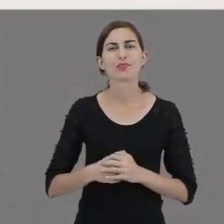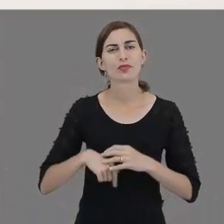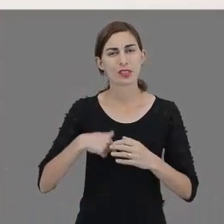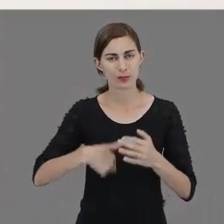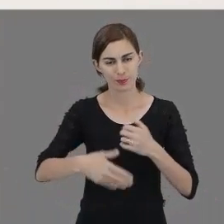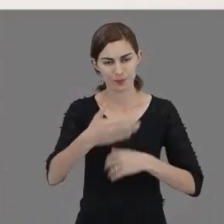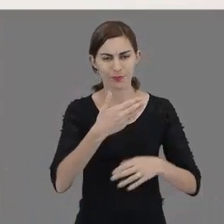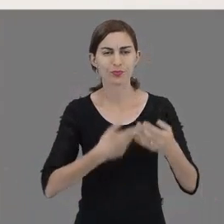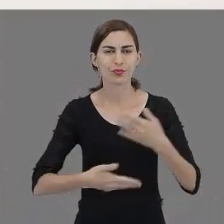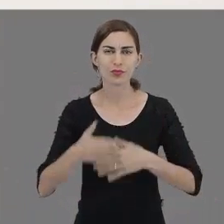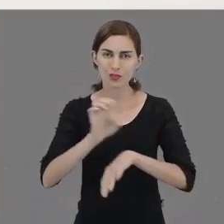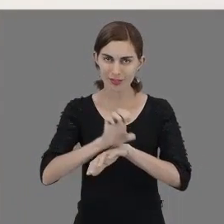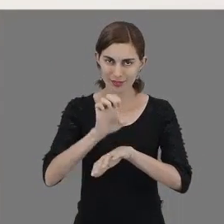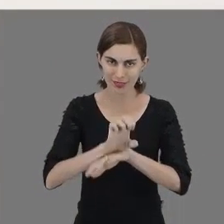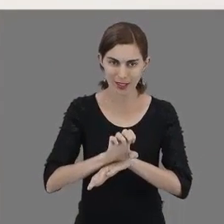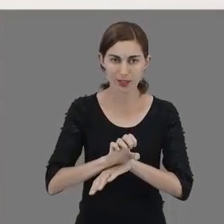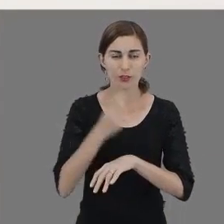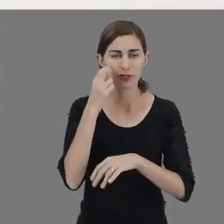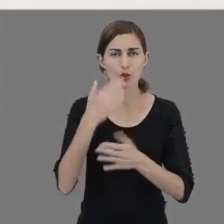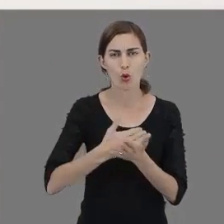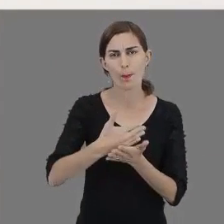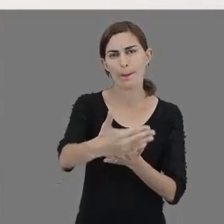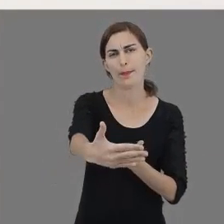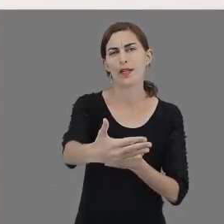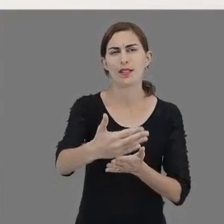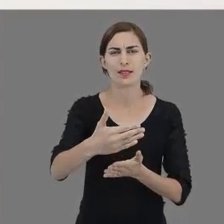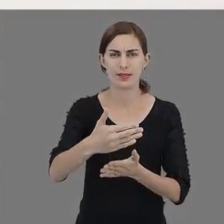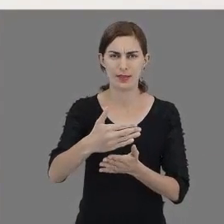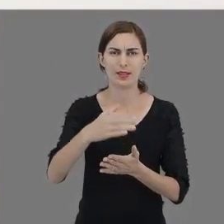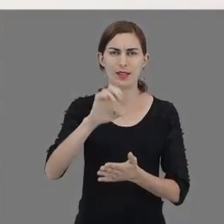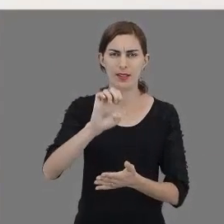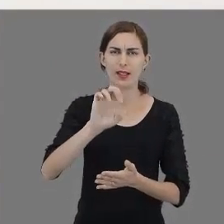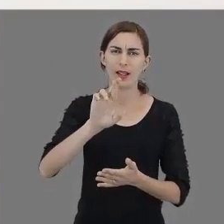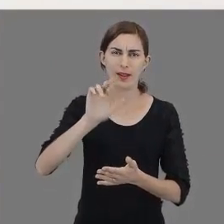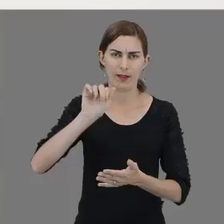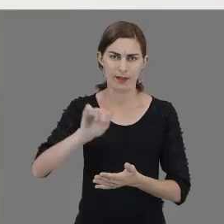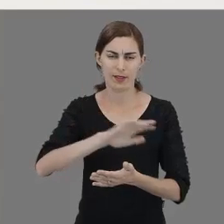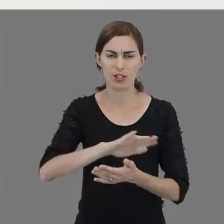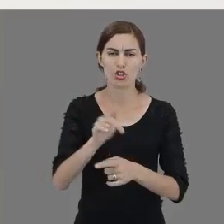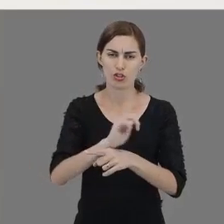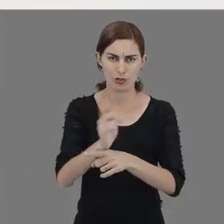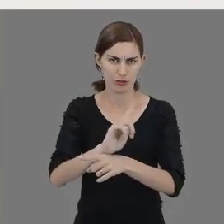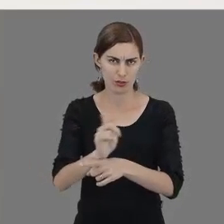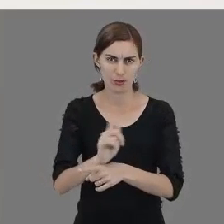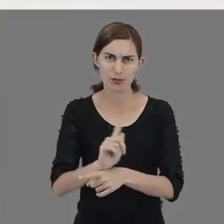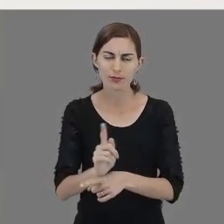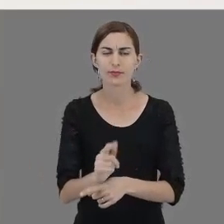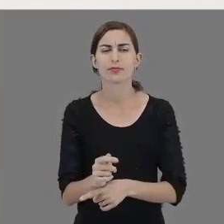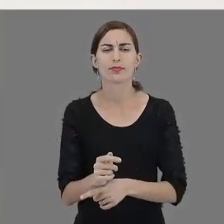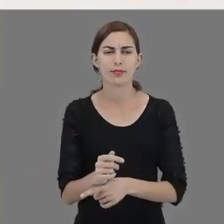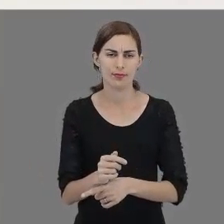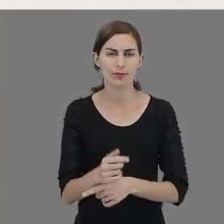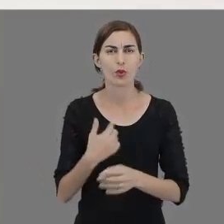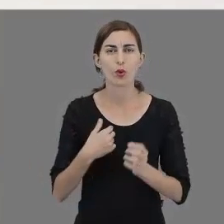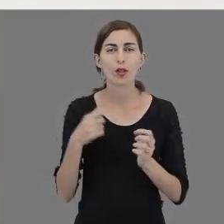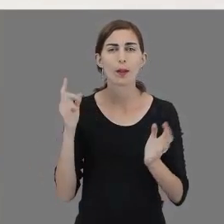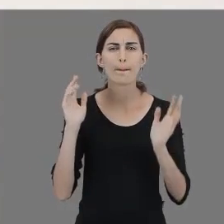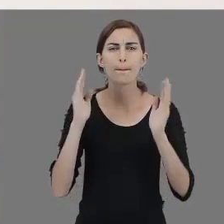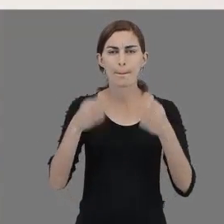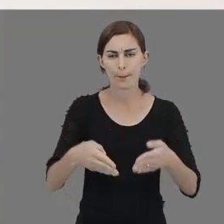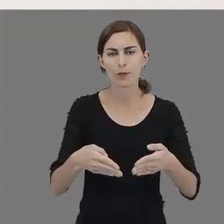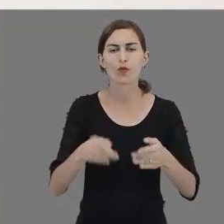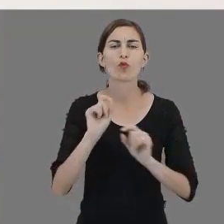E aí é quando a gente tem início a era gerencial, né? O modelo gerencial, que tem como